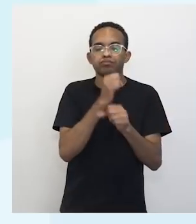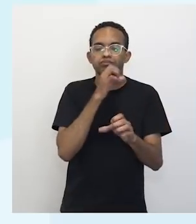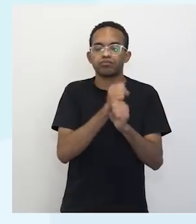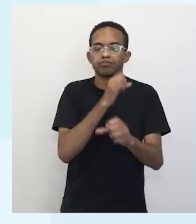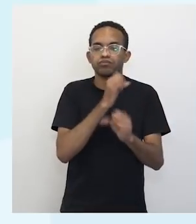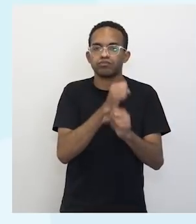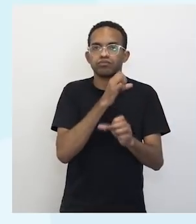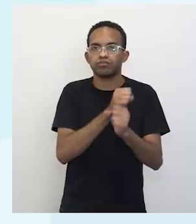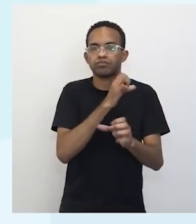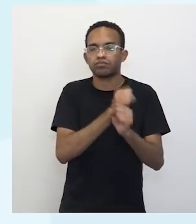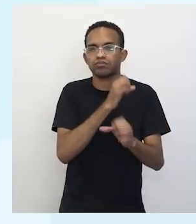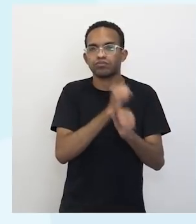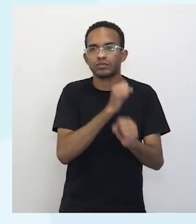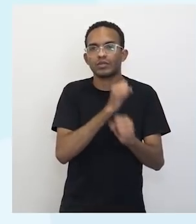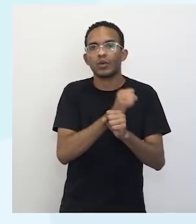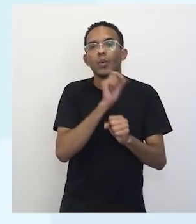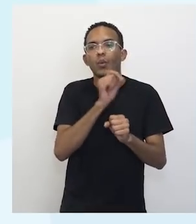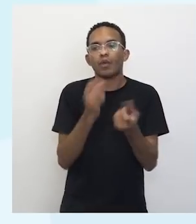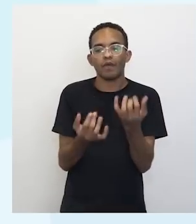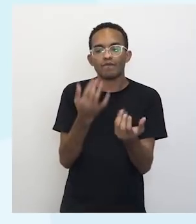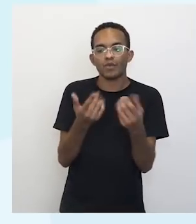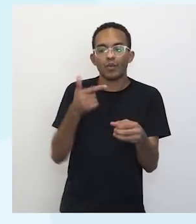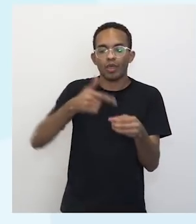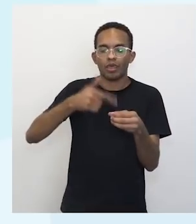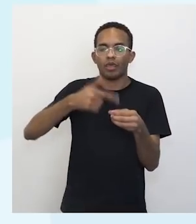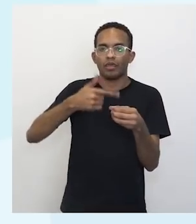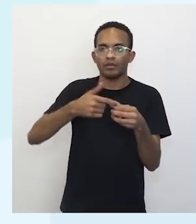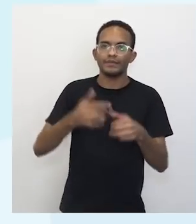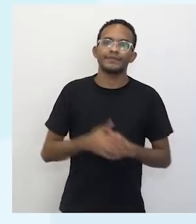calcularia a queima da gasolina.